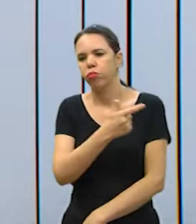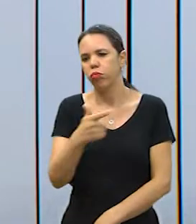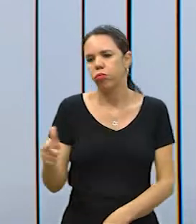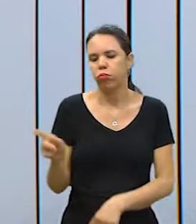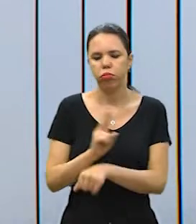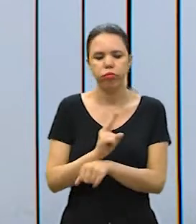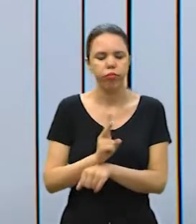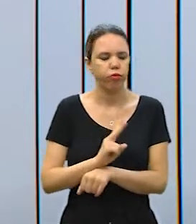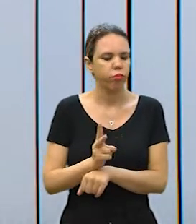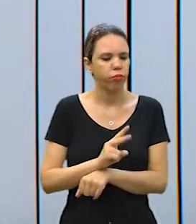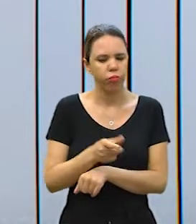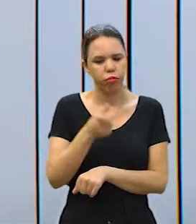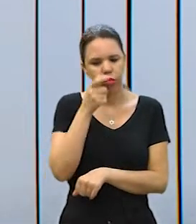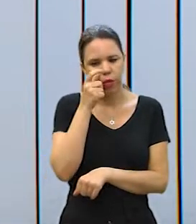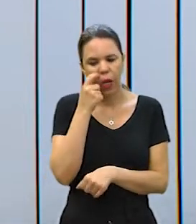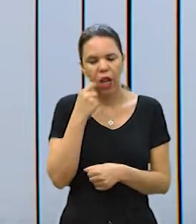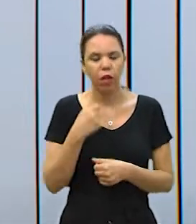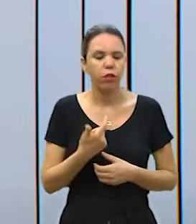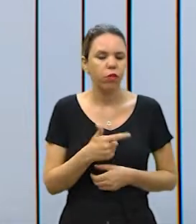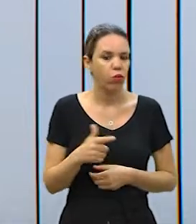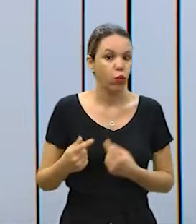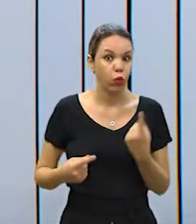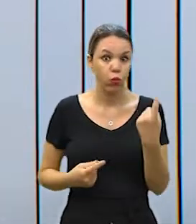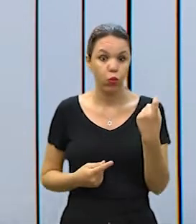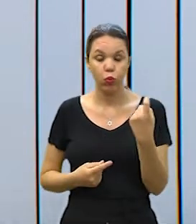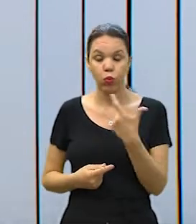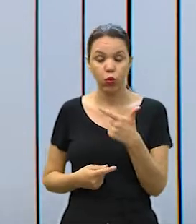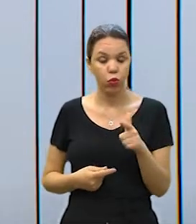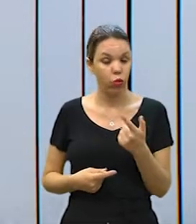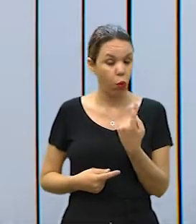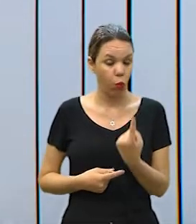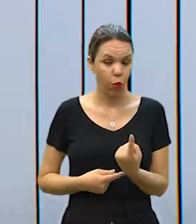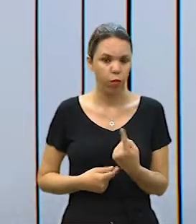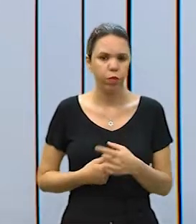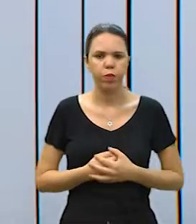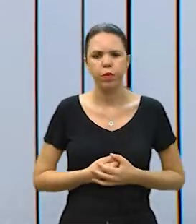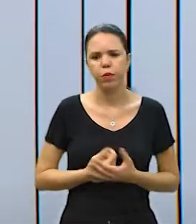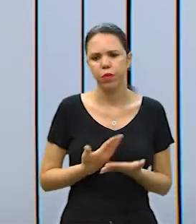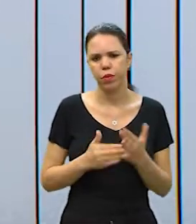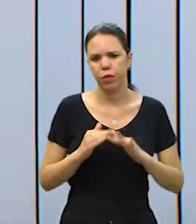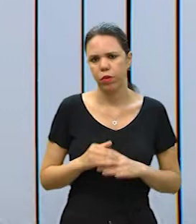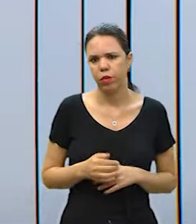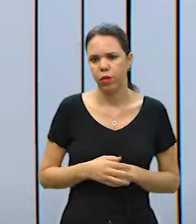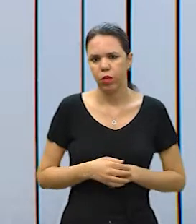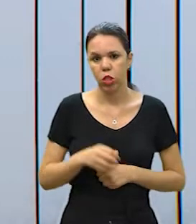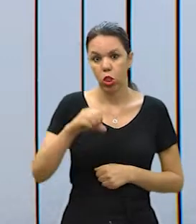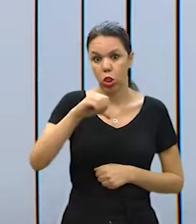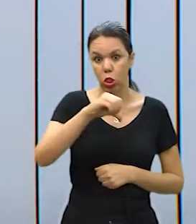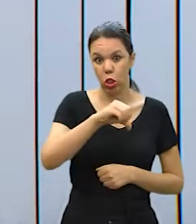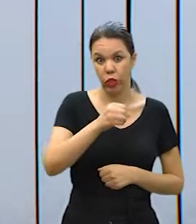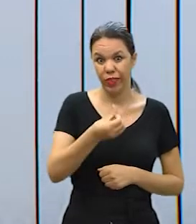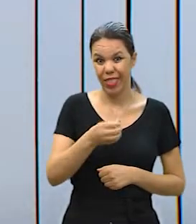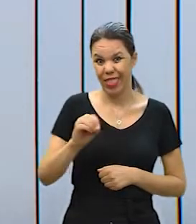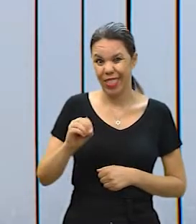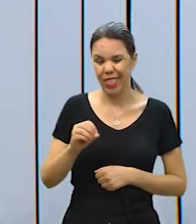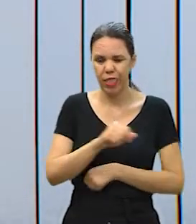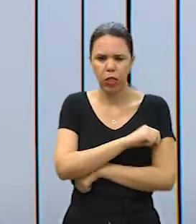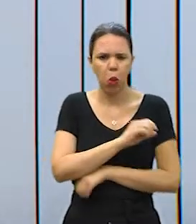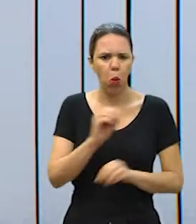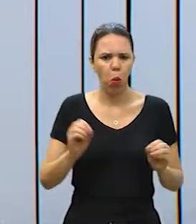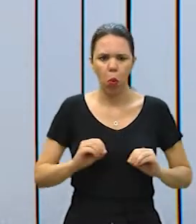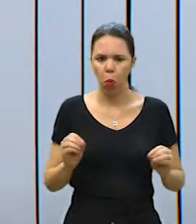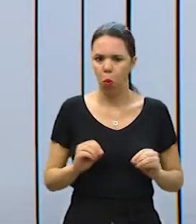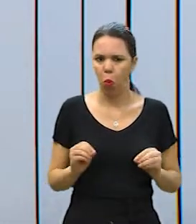tinha um agente de organização. Não tinha um agente. Nossa. Uma escola com 960 alunos